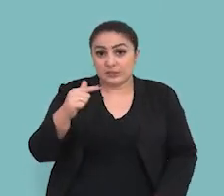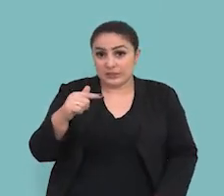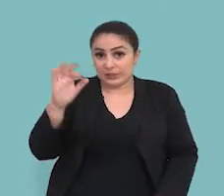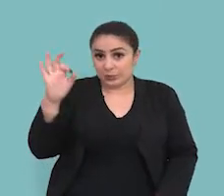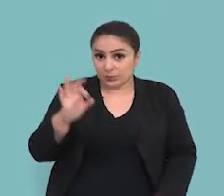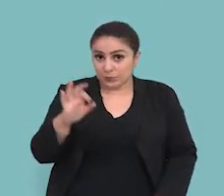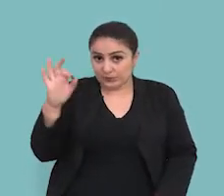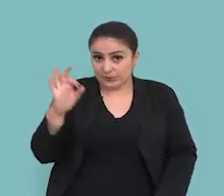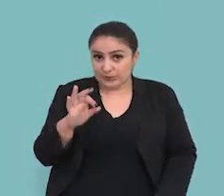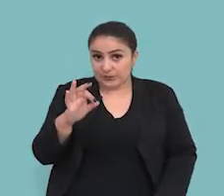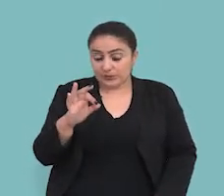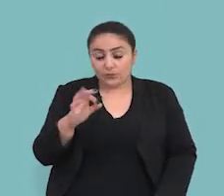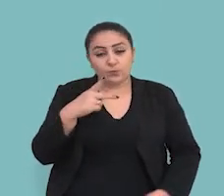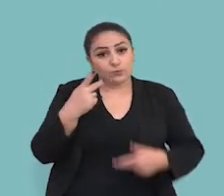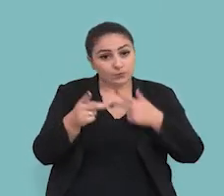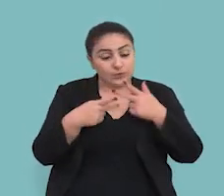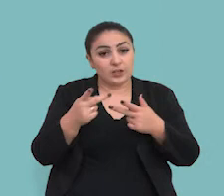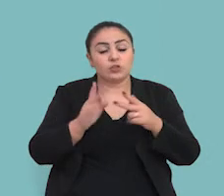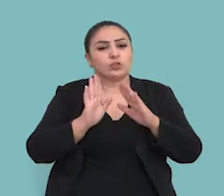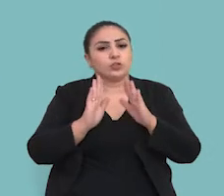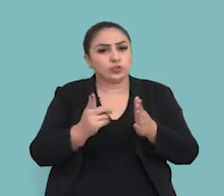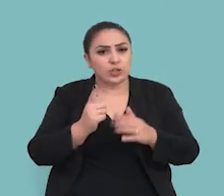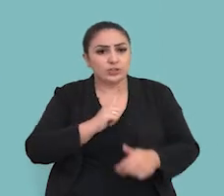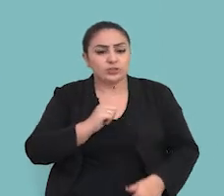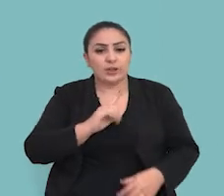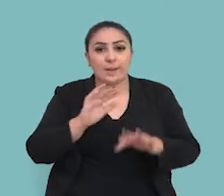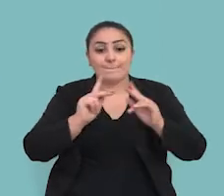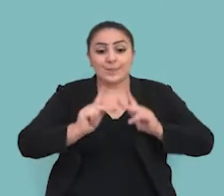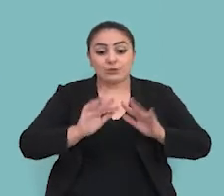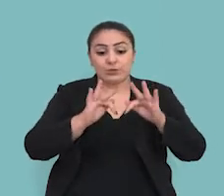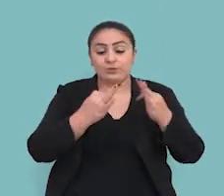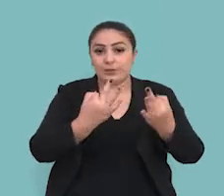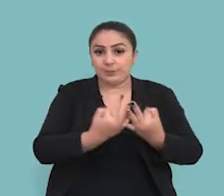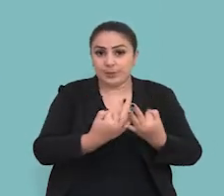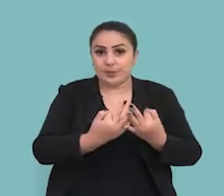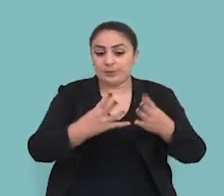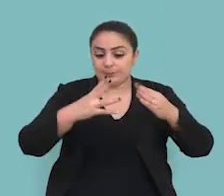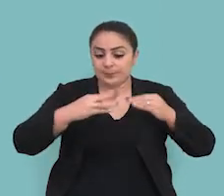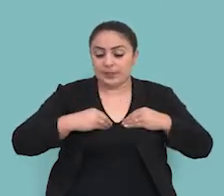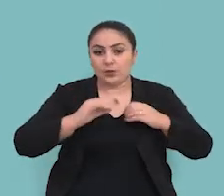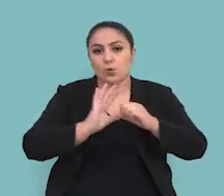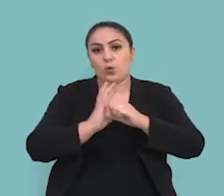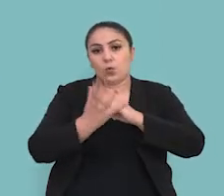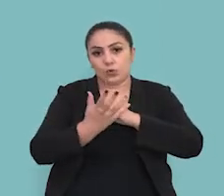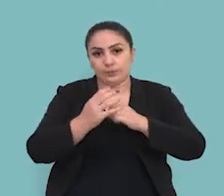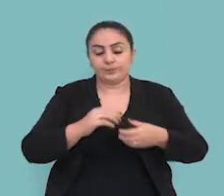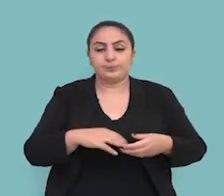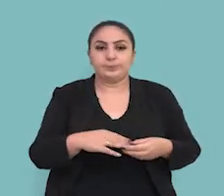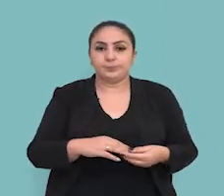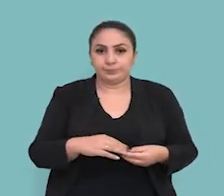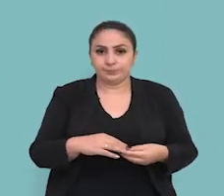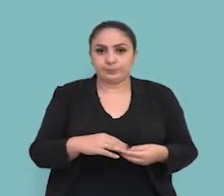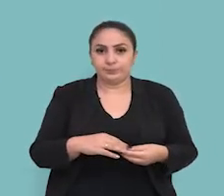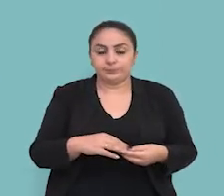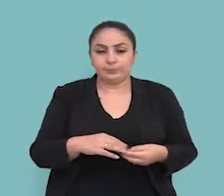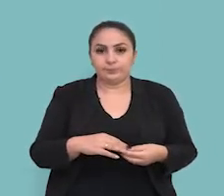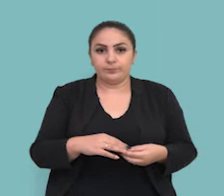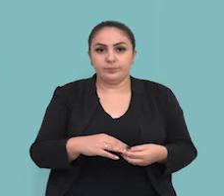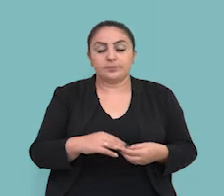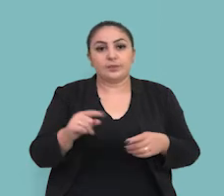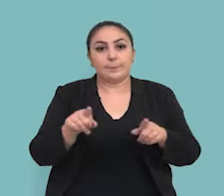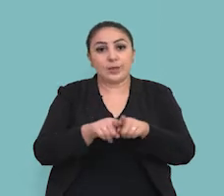Ainda 27% comentaram que já tinham tido familiares que haviam contraído o